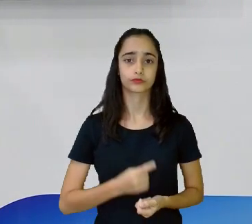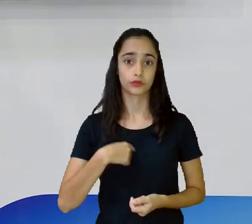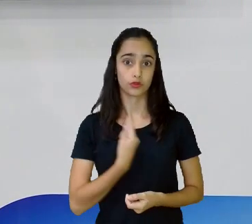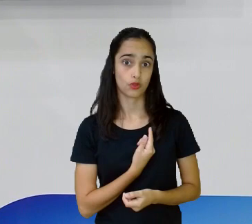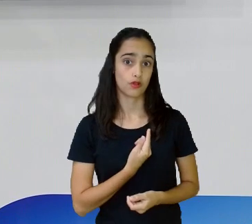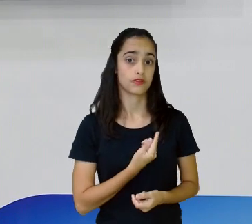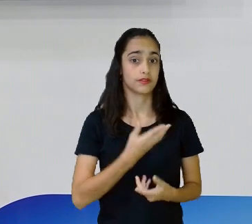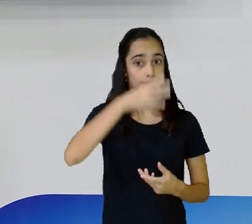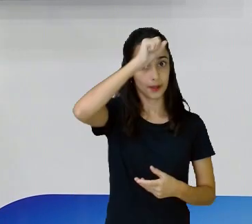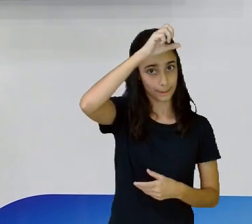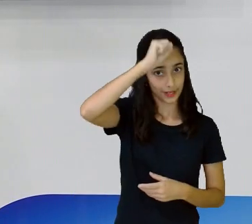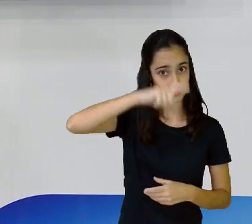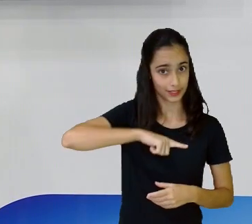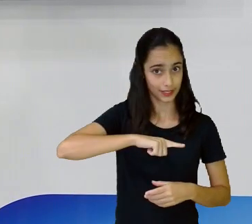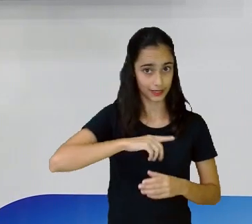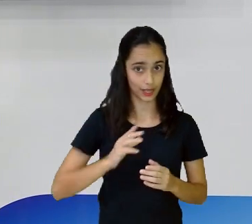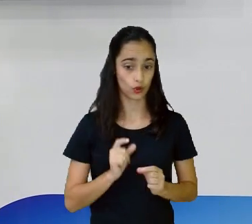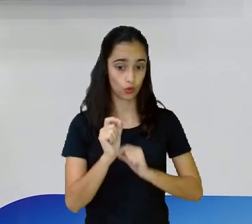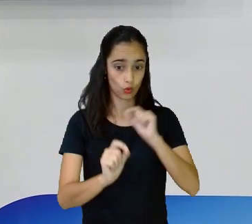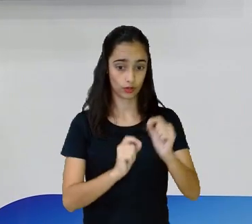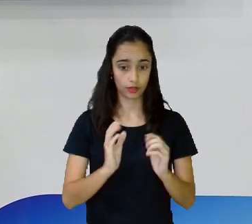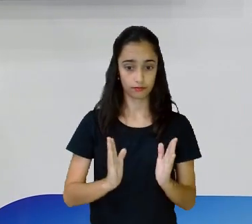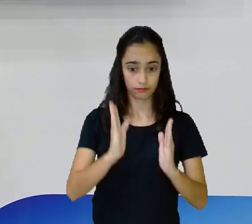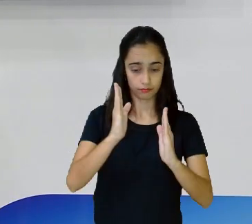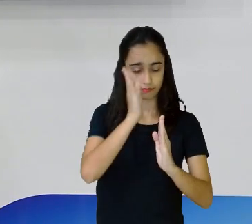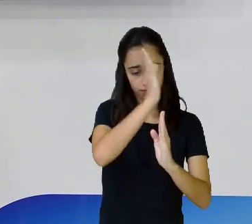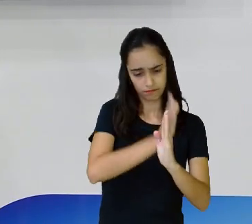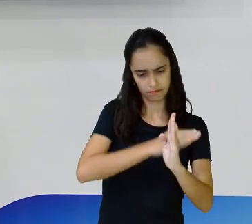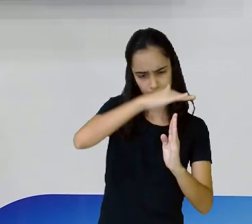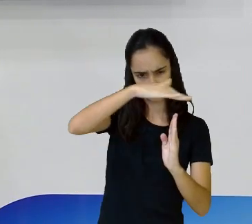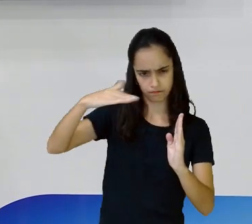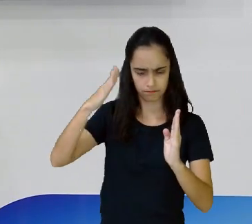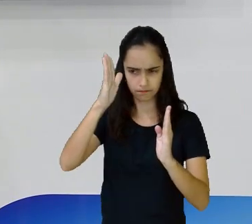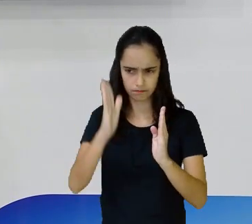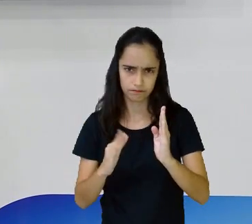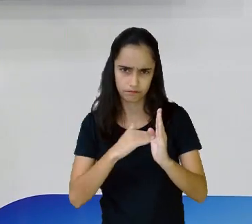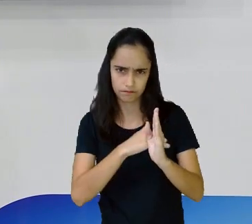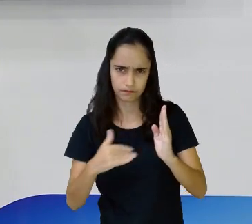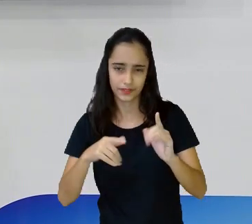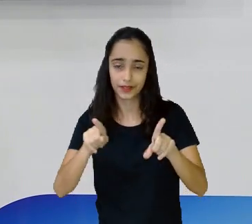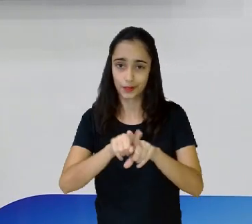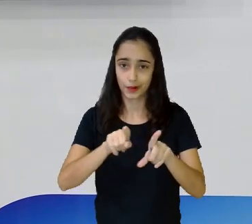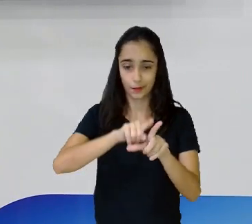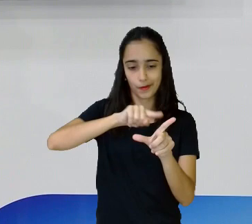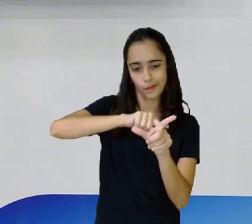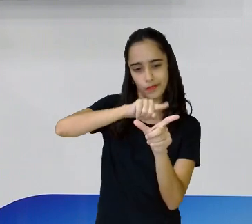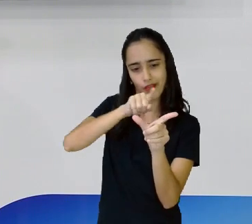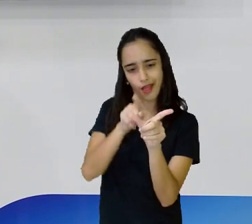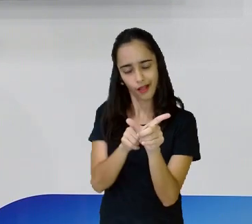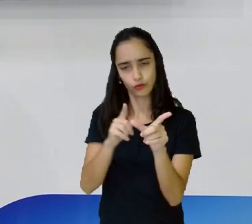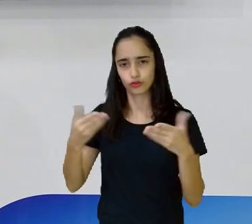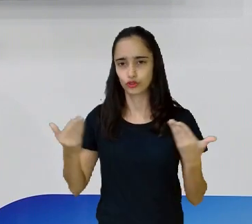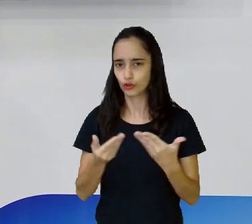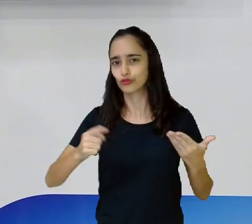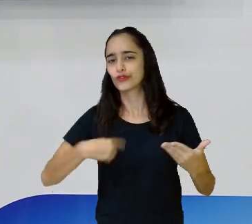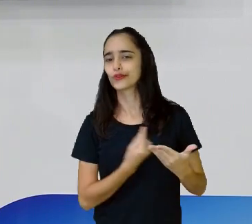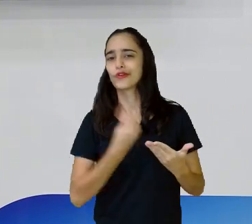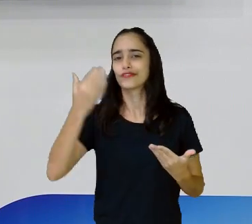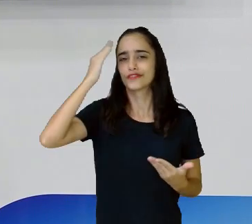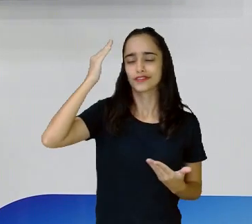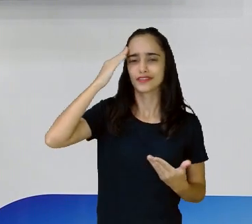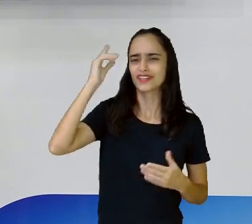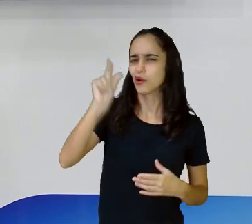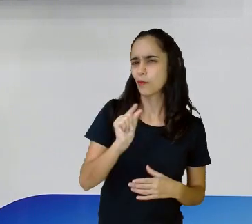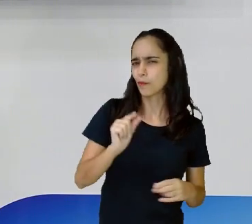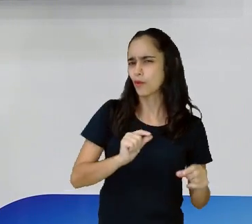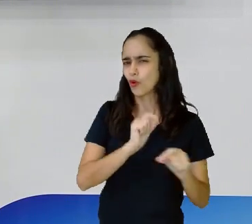por lados e por ângulos. Hoje a gente vai entender um pouco o que são esses ângulos, né? Onde